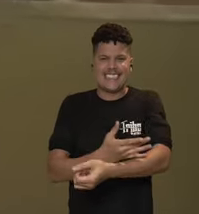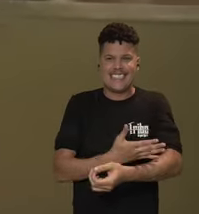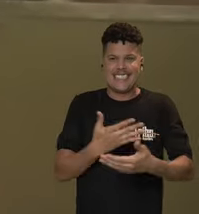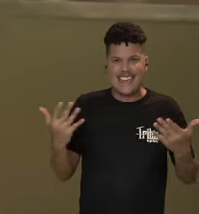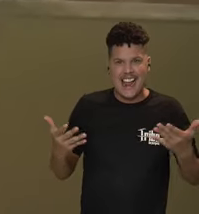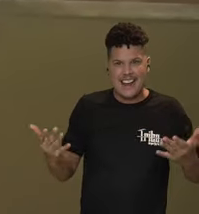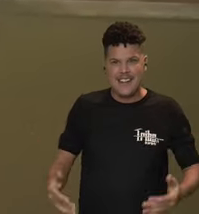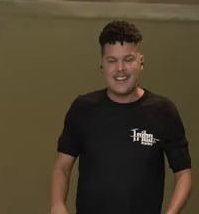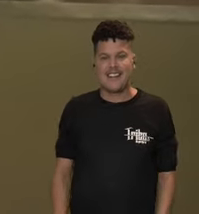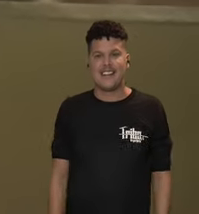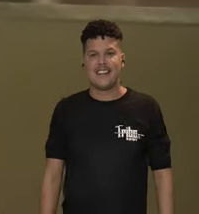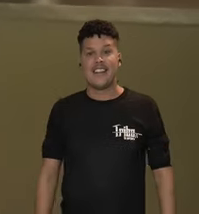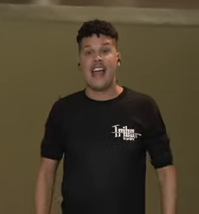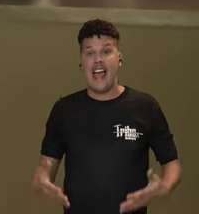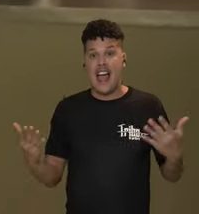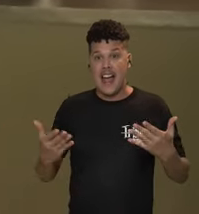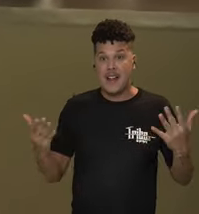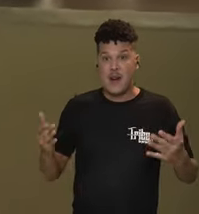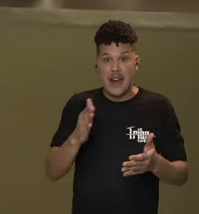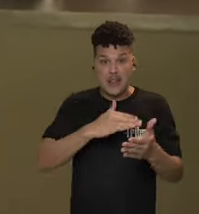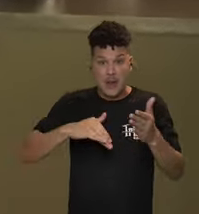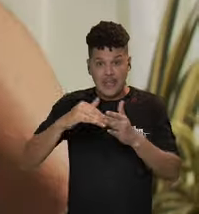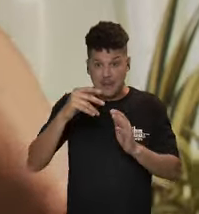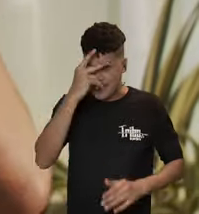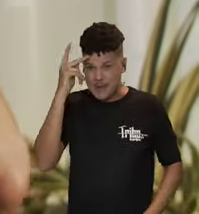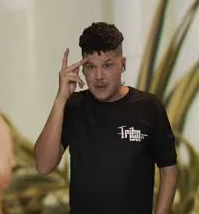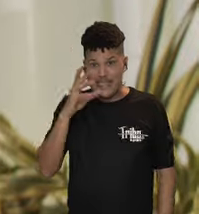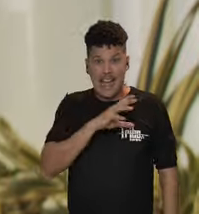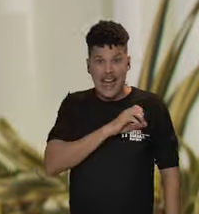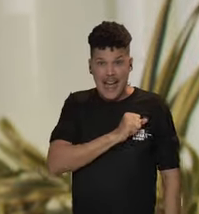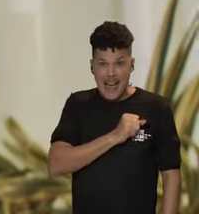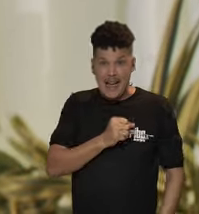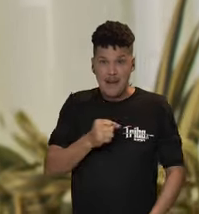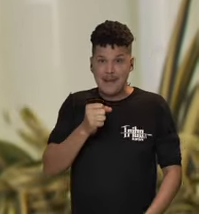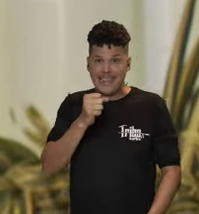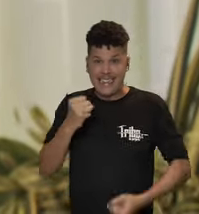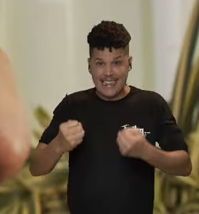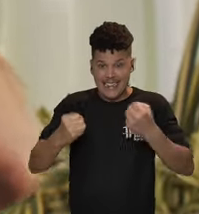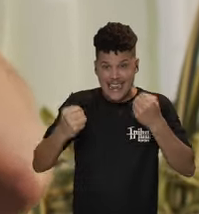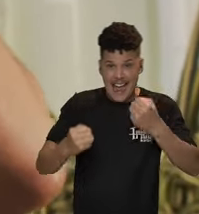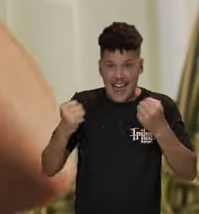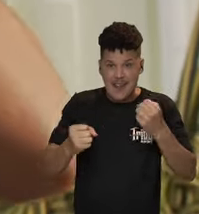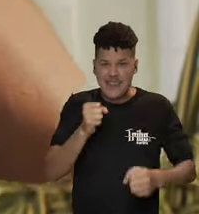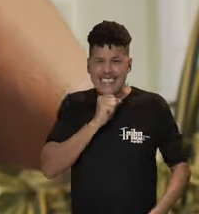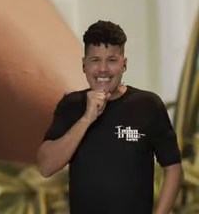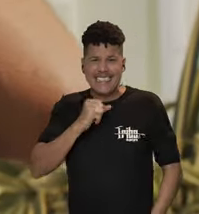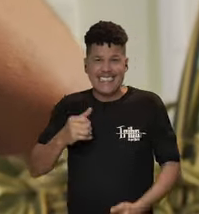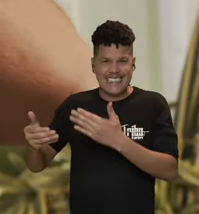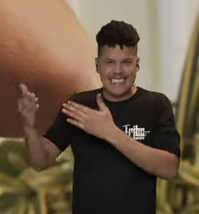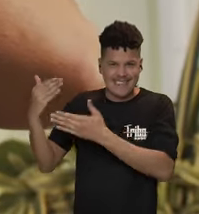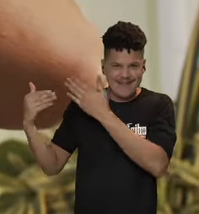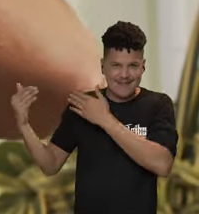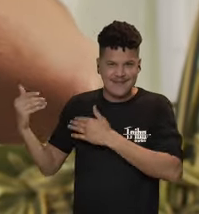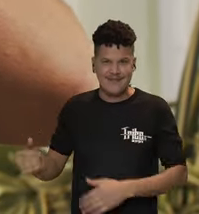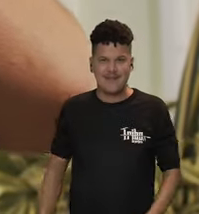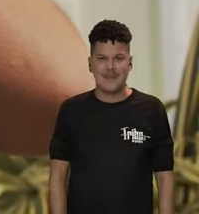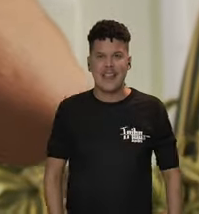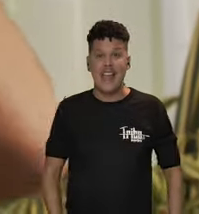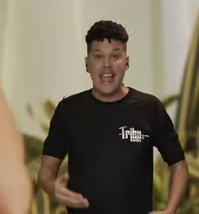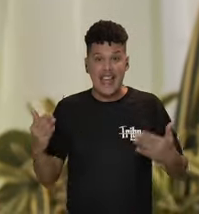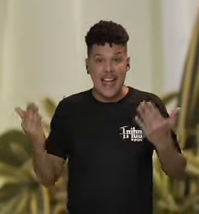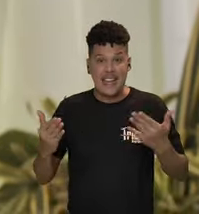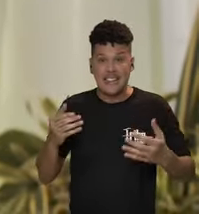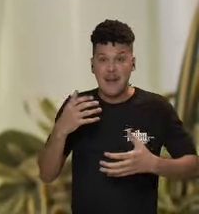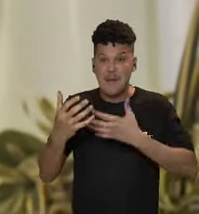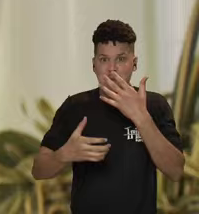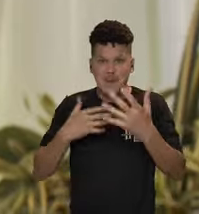nostalgia. Essa aqui vai pra todos os amantes dos carros antigos. Carros baixos, som. Porra, velho. Essa, desculpa aí o palavrão. Mano, essa música